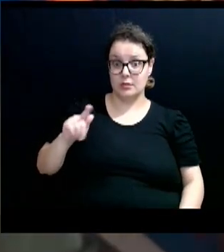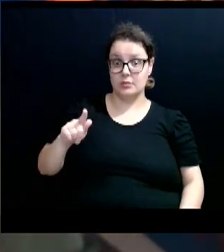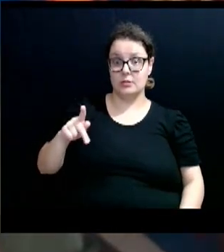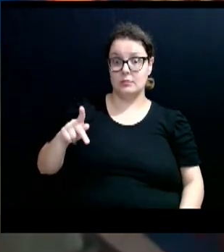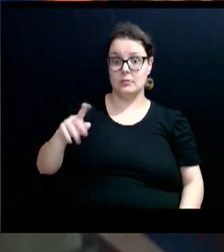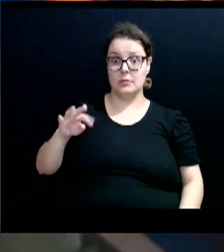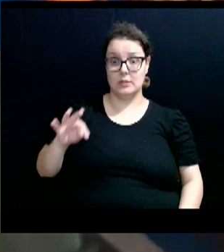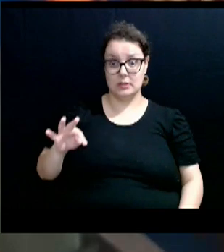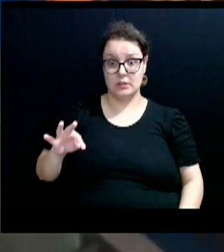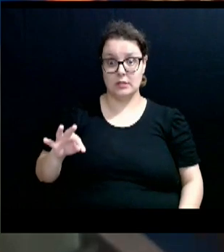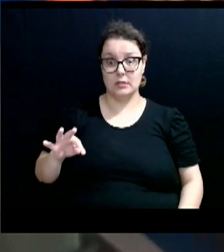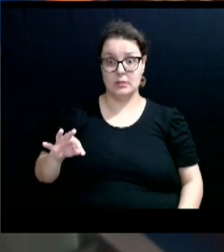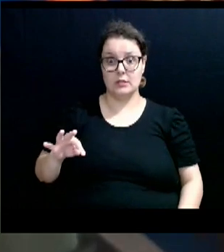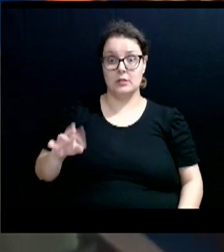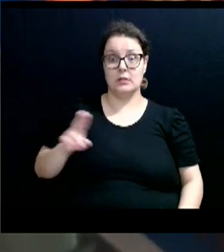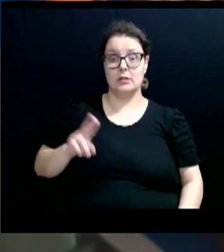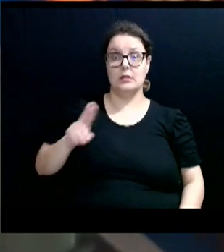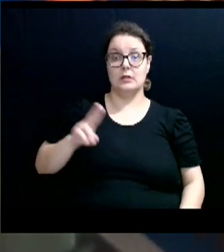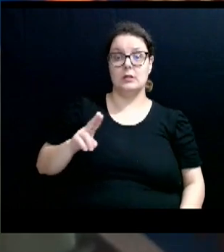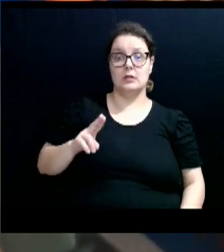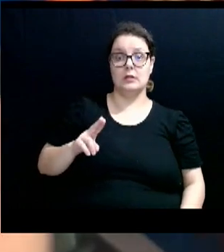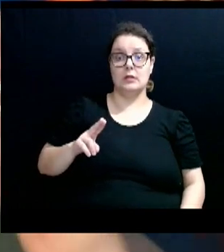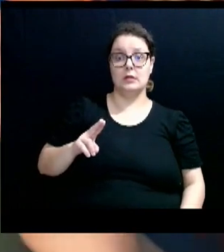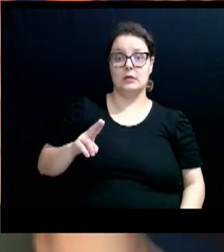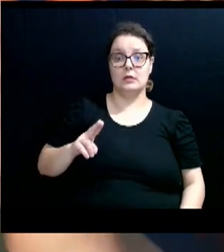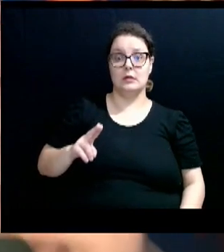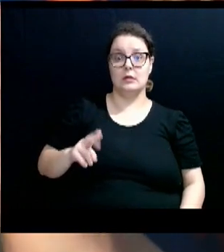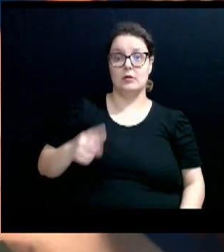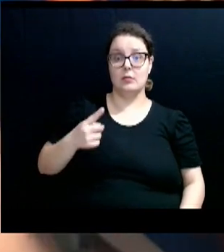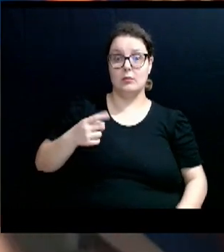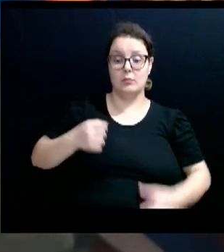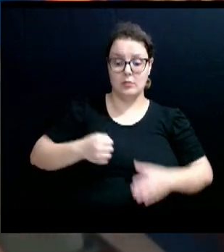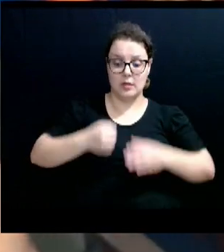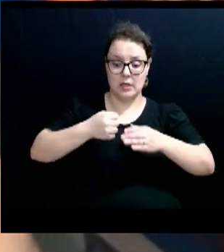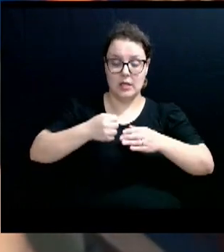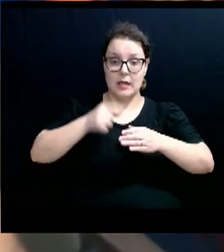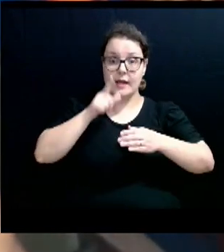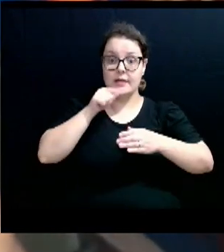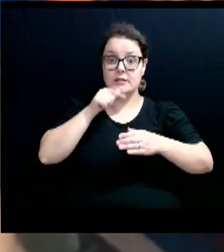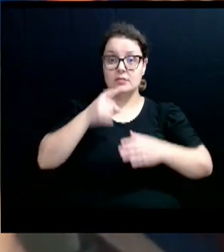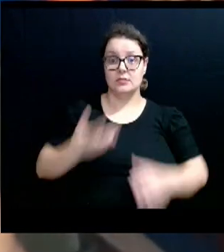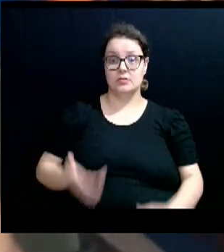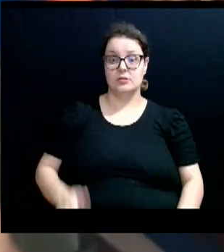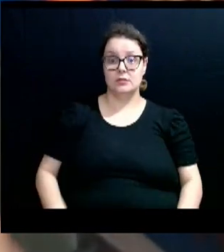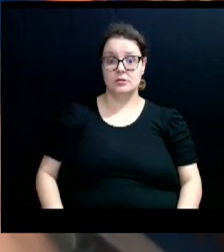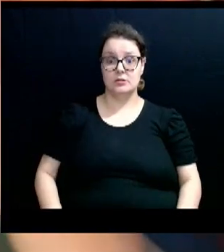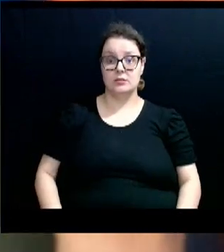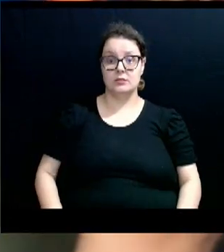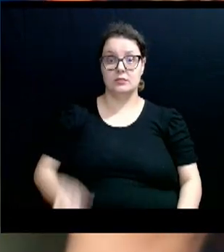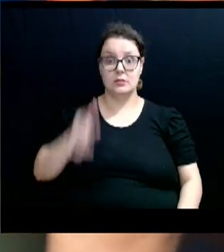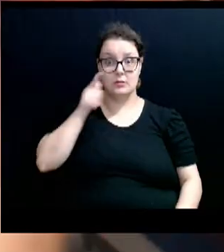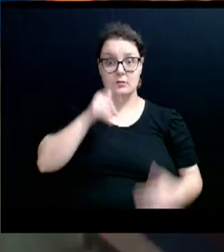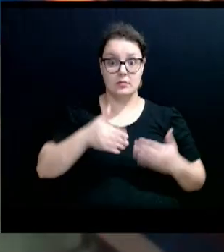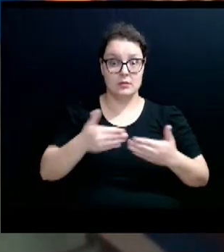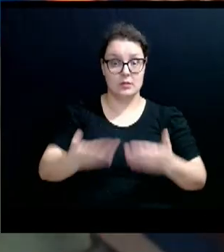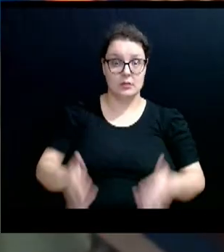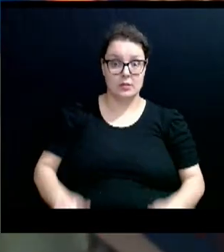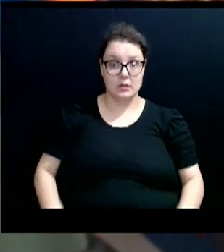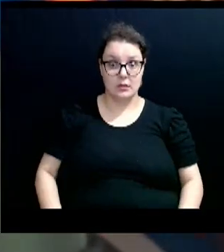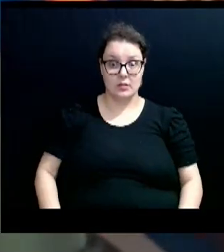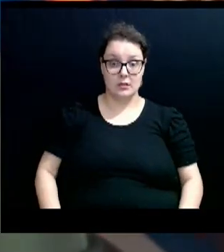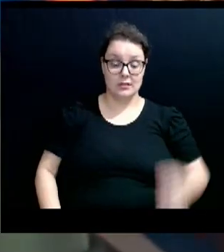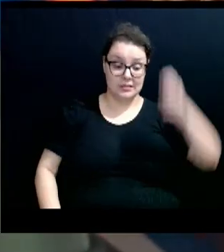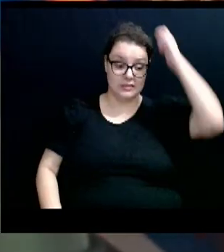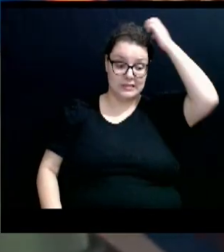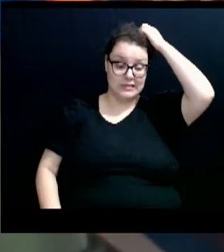consome equivalente a uma caneca de água para conseguir processar aquilo. Então, assim, será